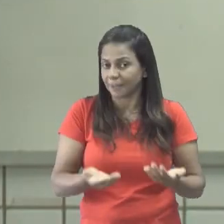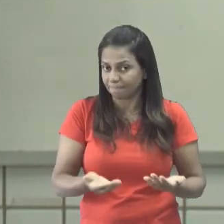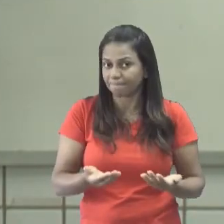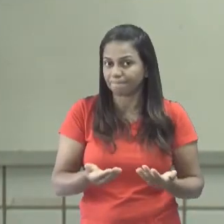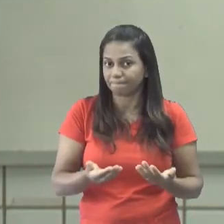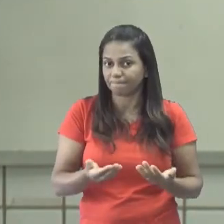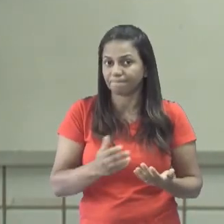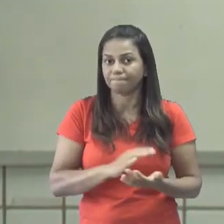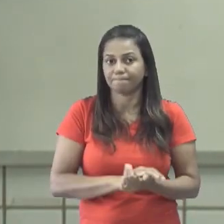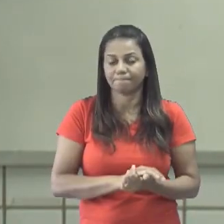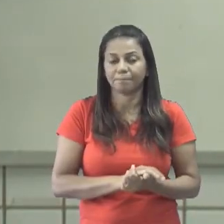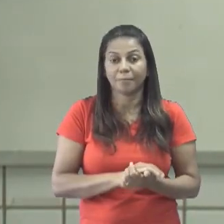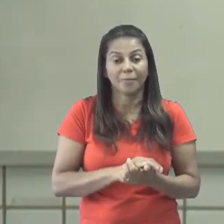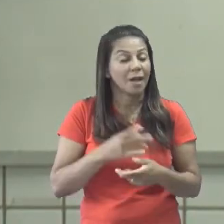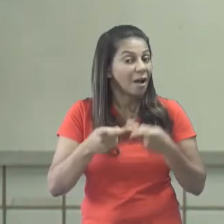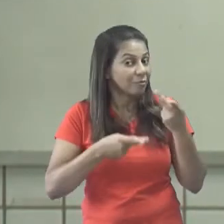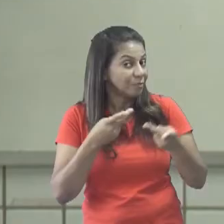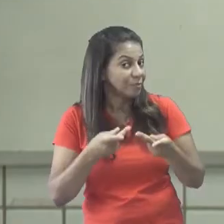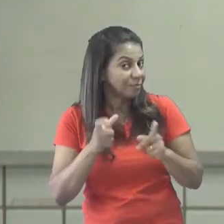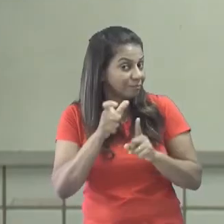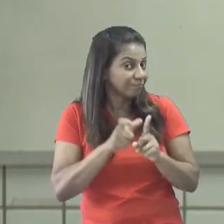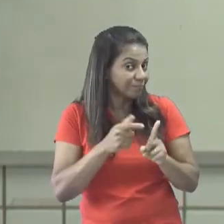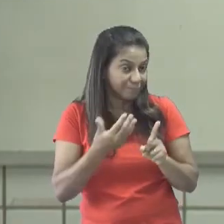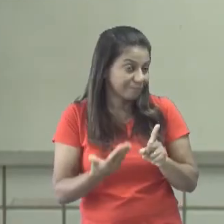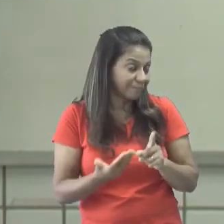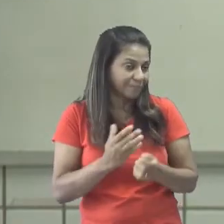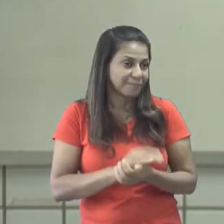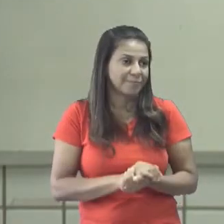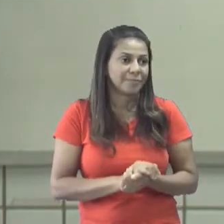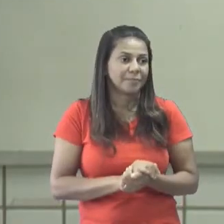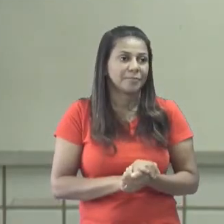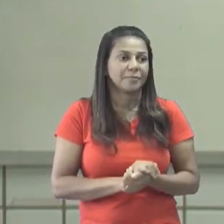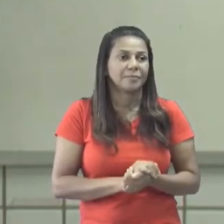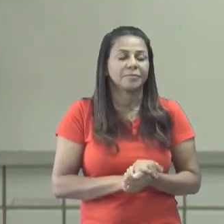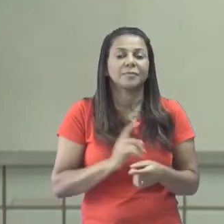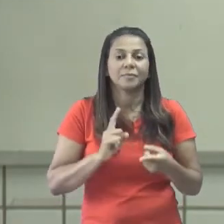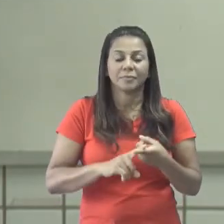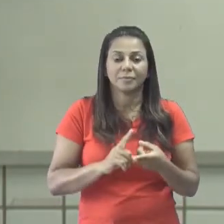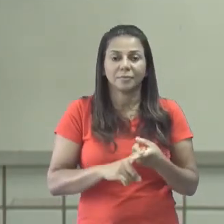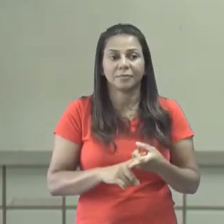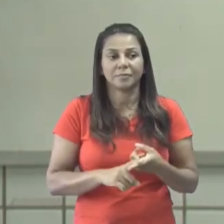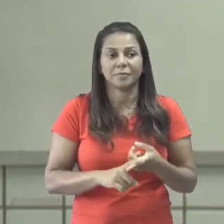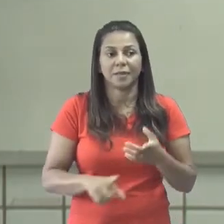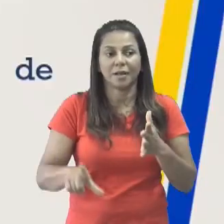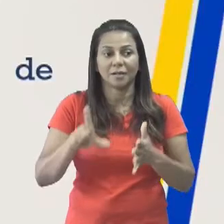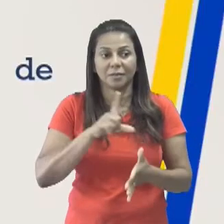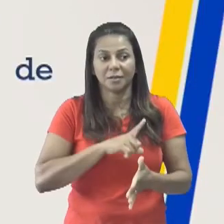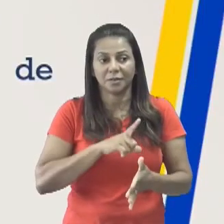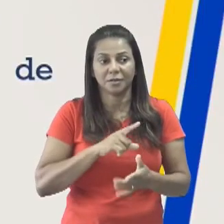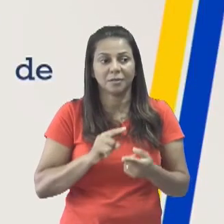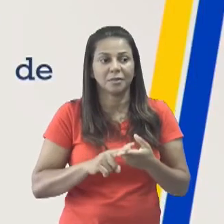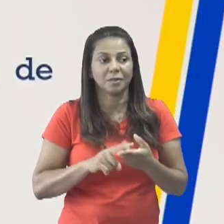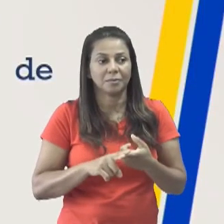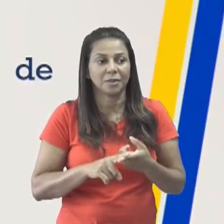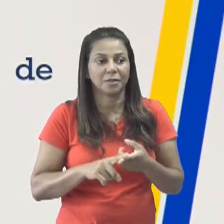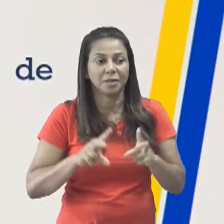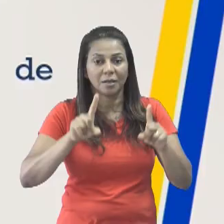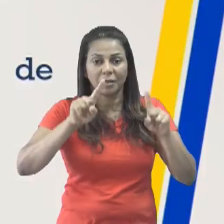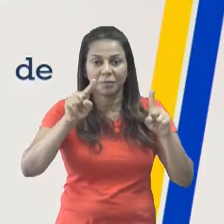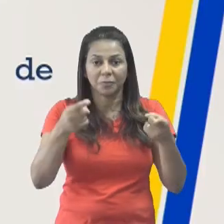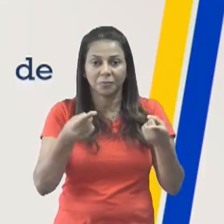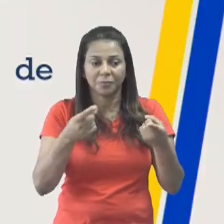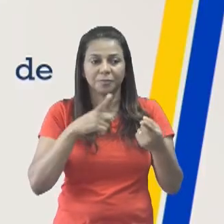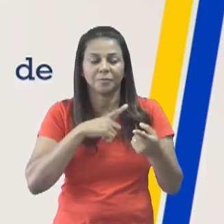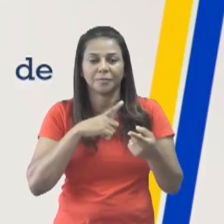interpretar aquela fala, aquela situação. É comum as rúbricas aparecerem também entre